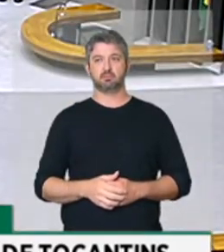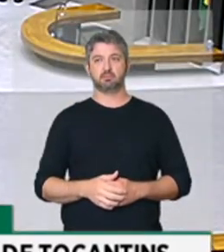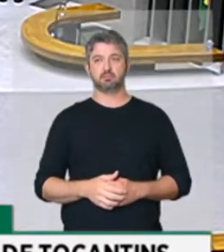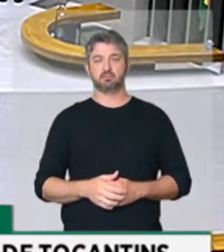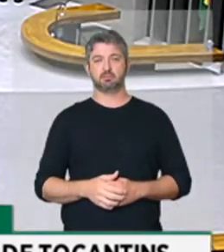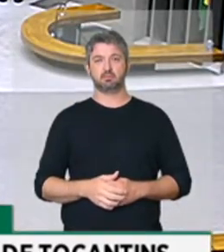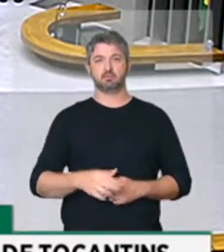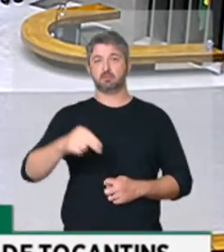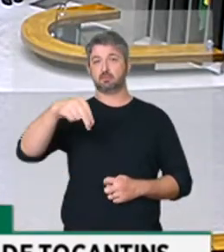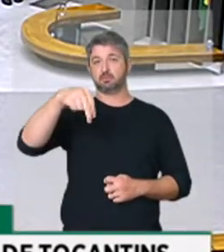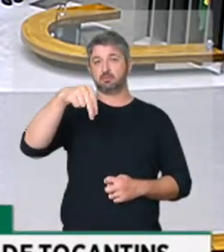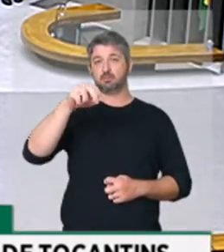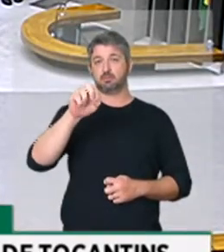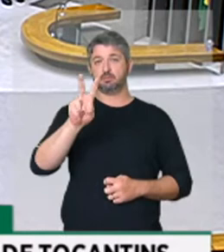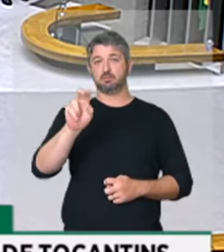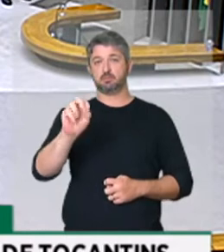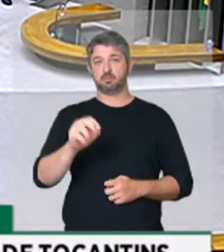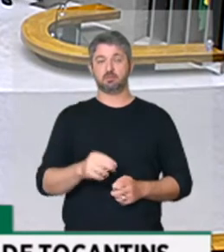Novo.